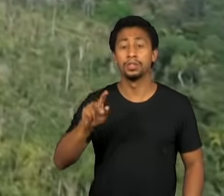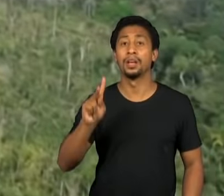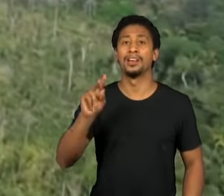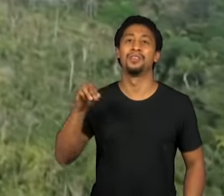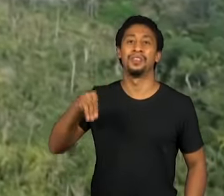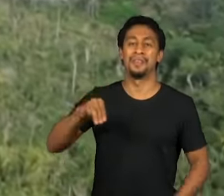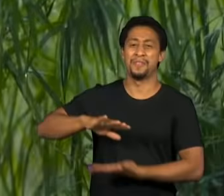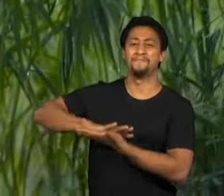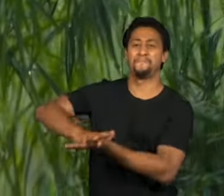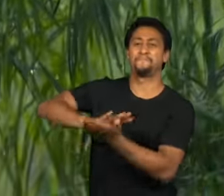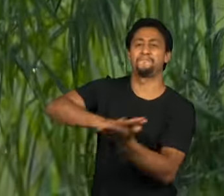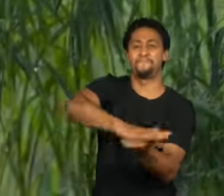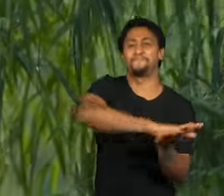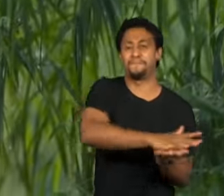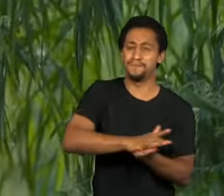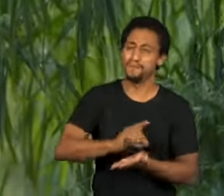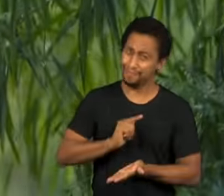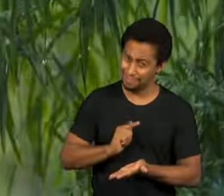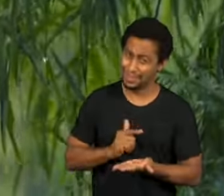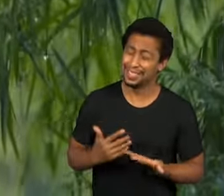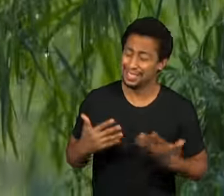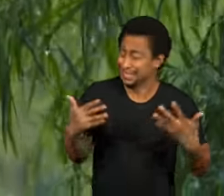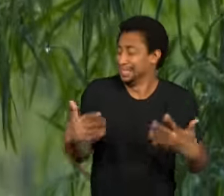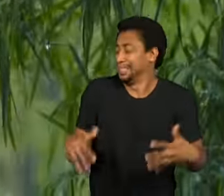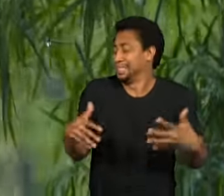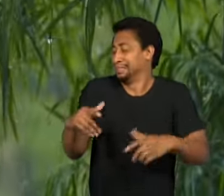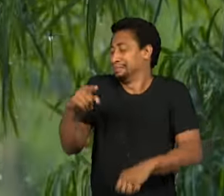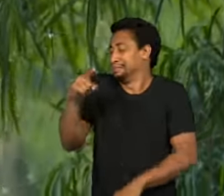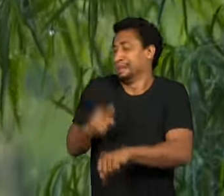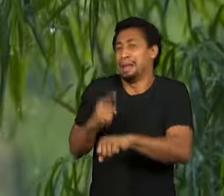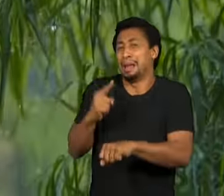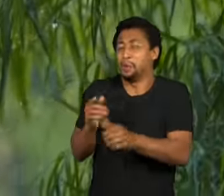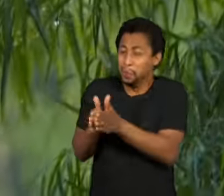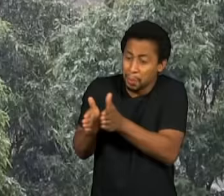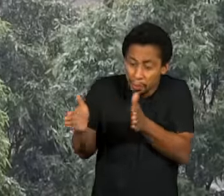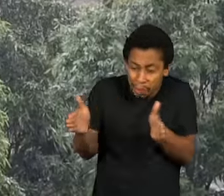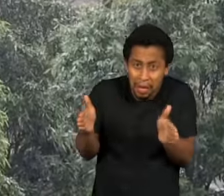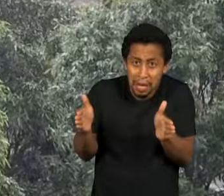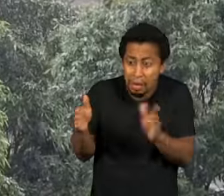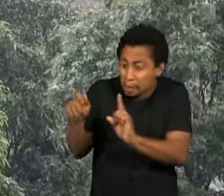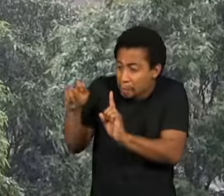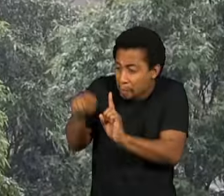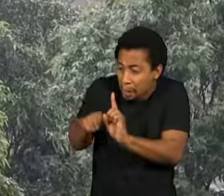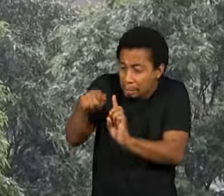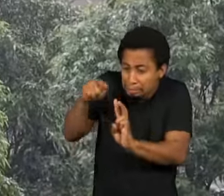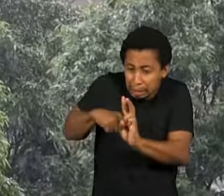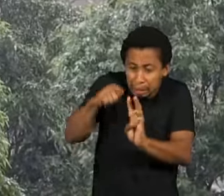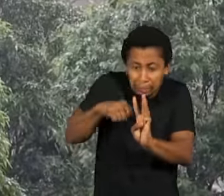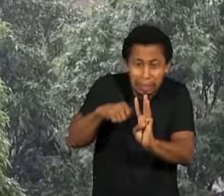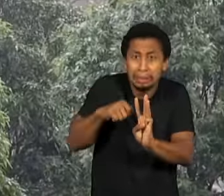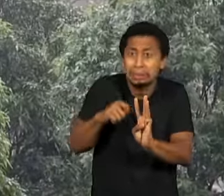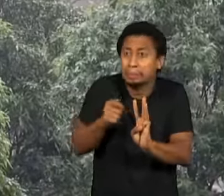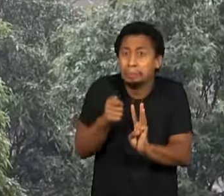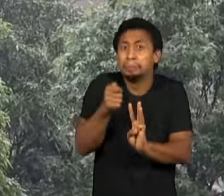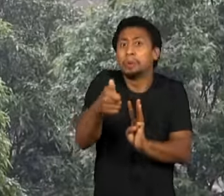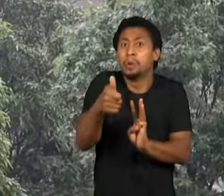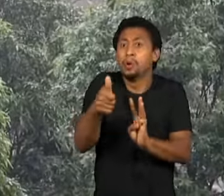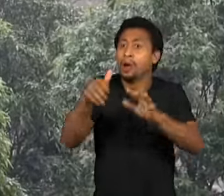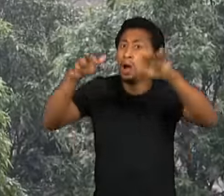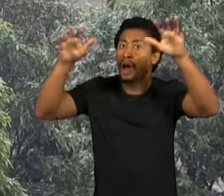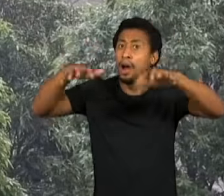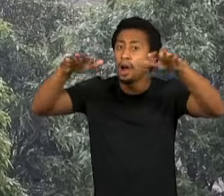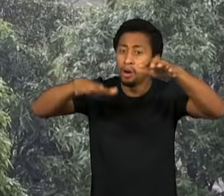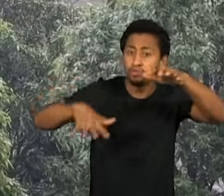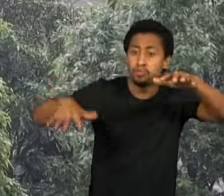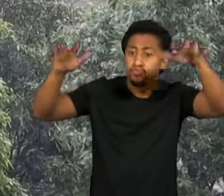floresta destruída. O número é elevado para a época, porque são meses em que as chuvas na região costumam derrubar